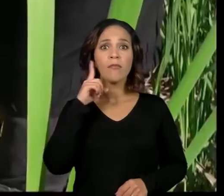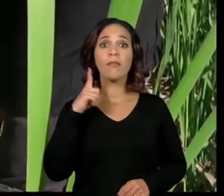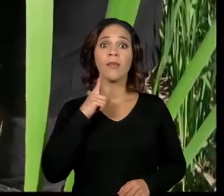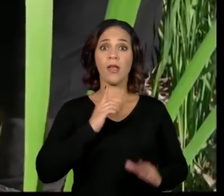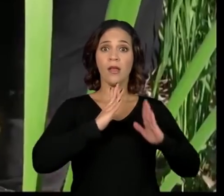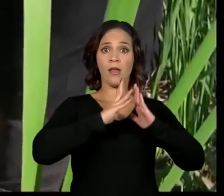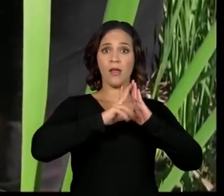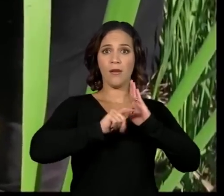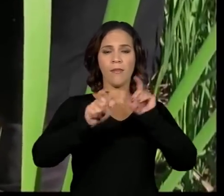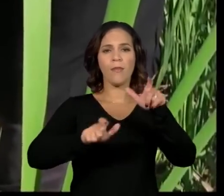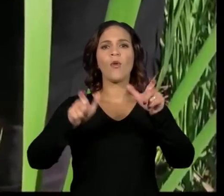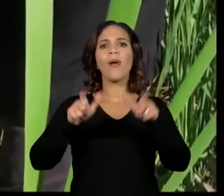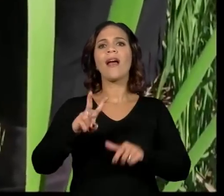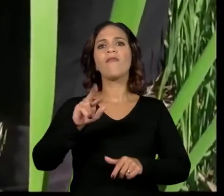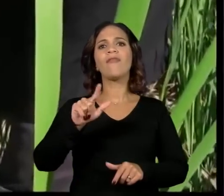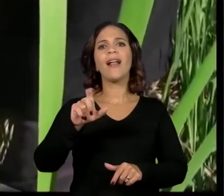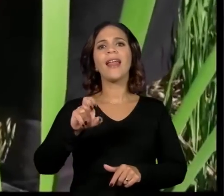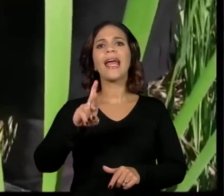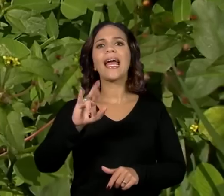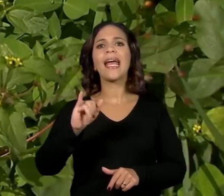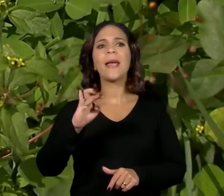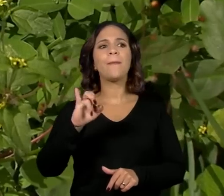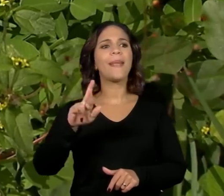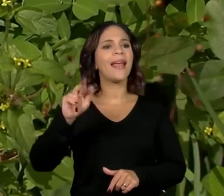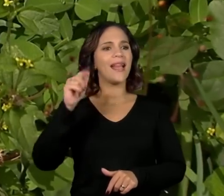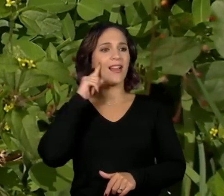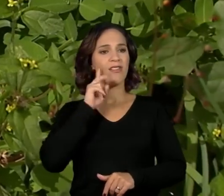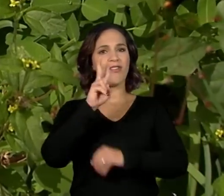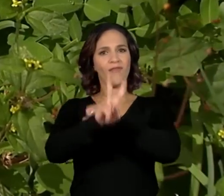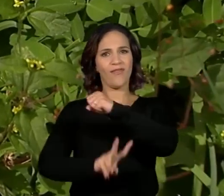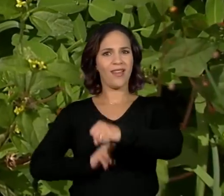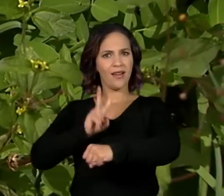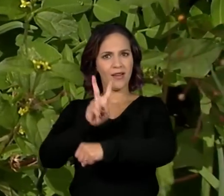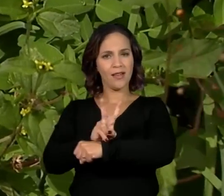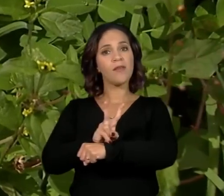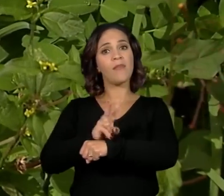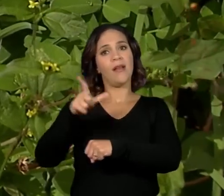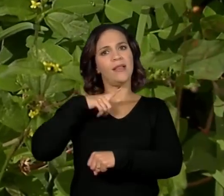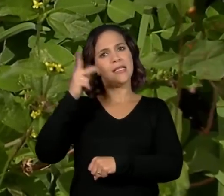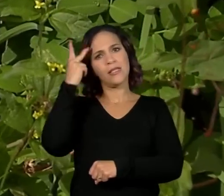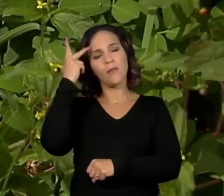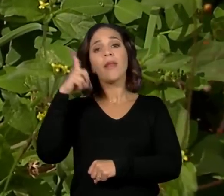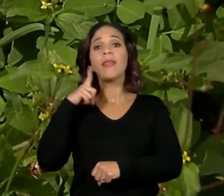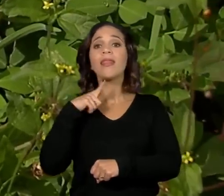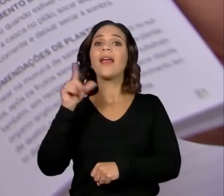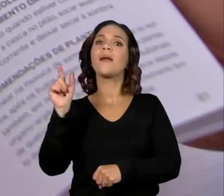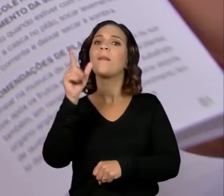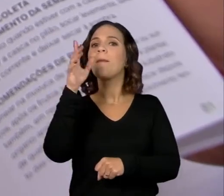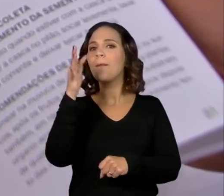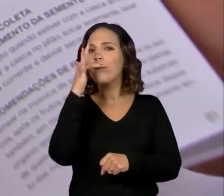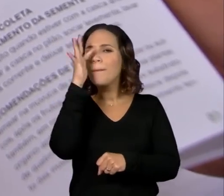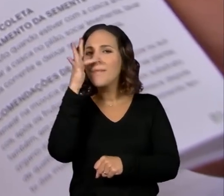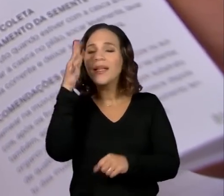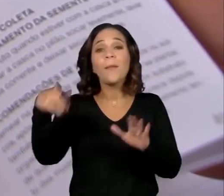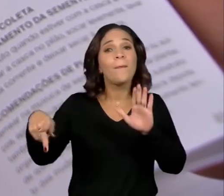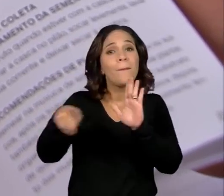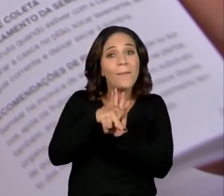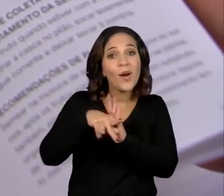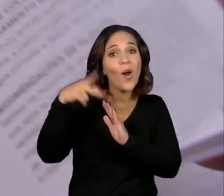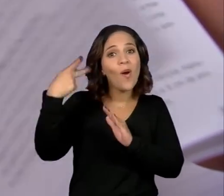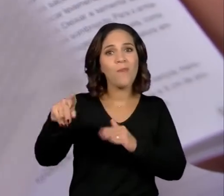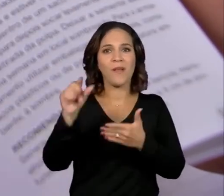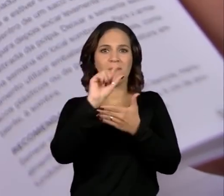Quilombolas do Vale do Ribeira, no sudeste de São Paulo, lançam guia de plantas nativas da Mata Atlântica, com o apoio do